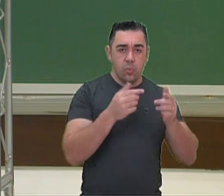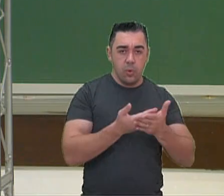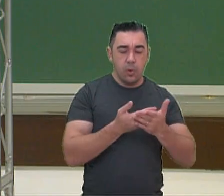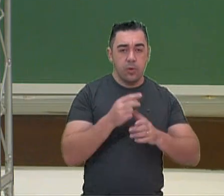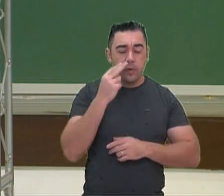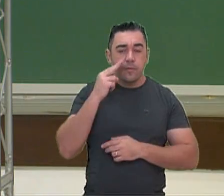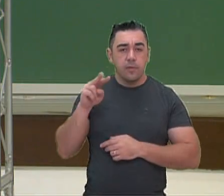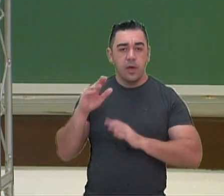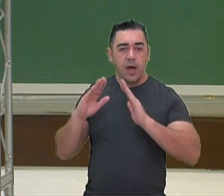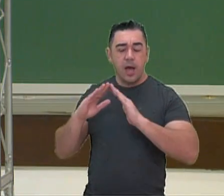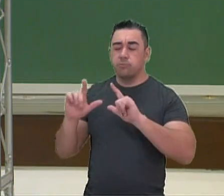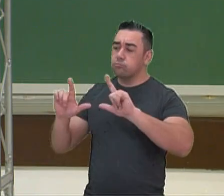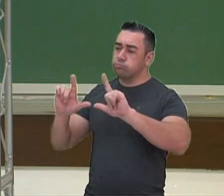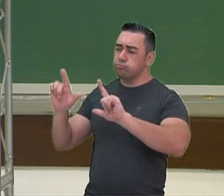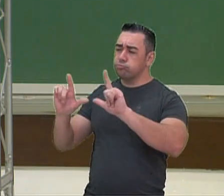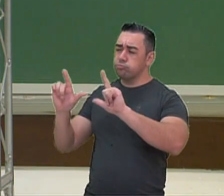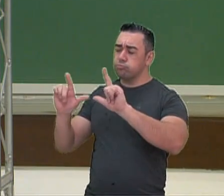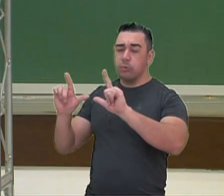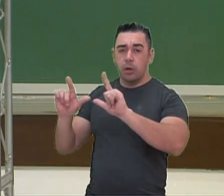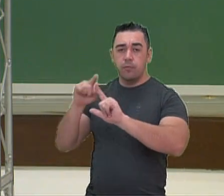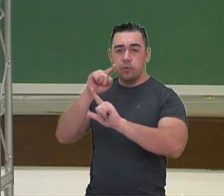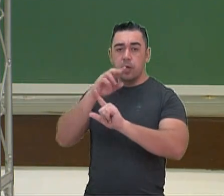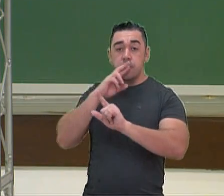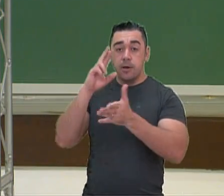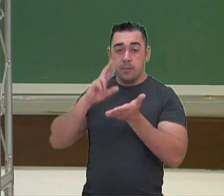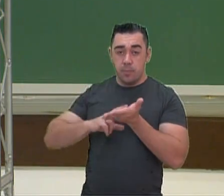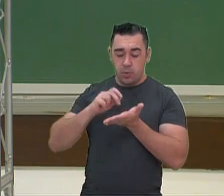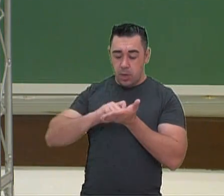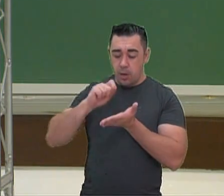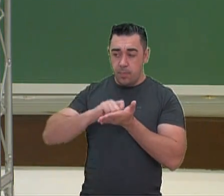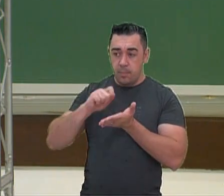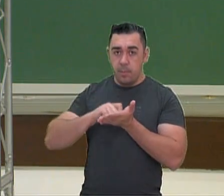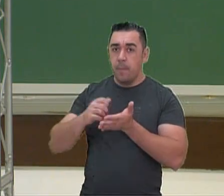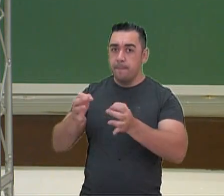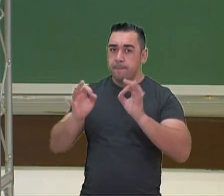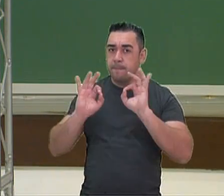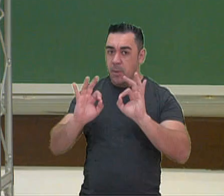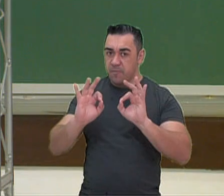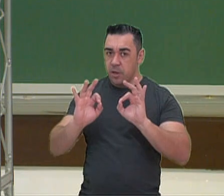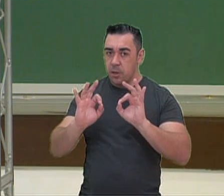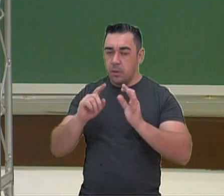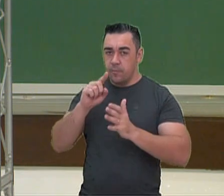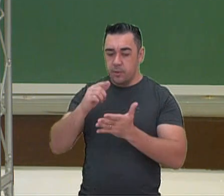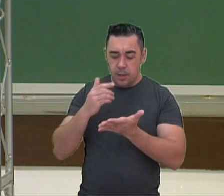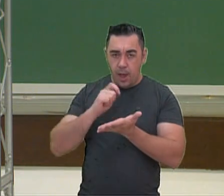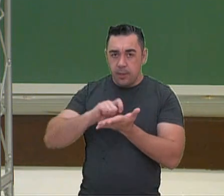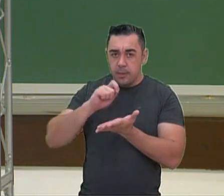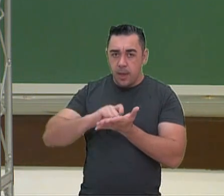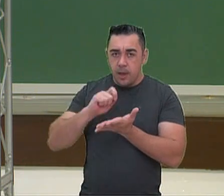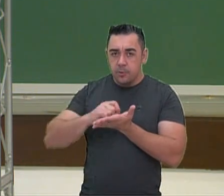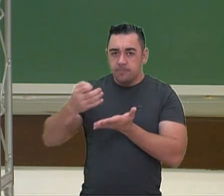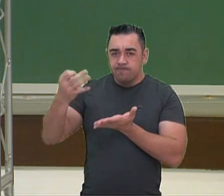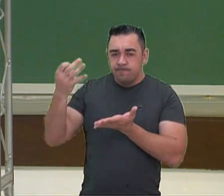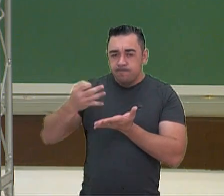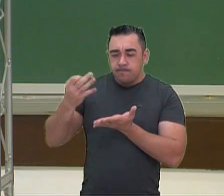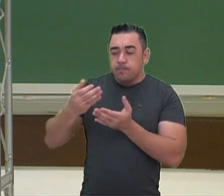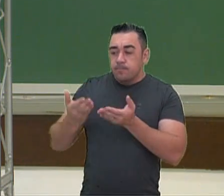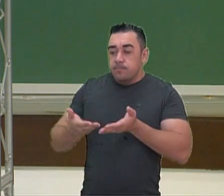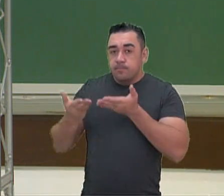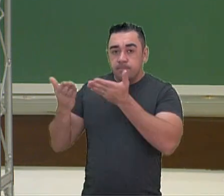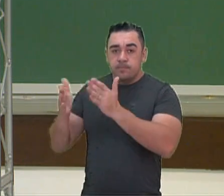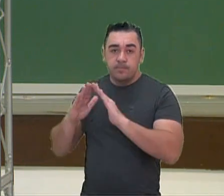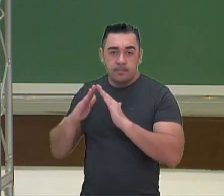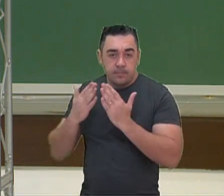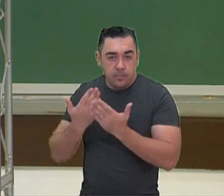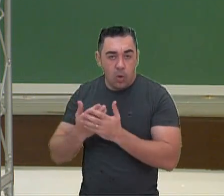TV, fazendo as suas atividades no caderno, ótimo, continua desse jeitinho. E manda lá para a escola a